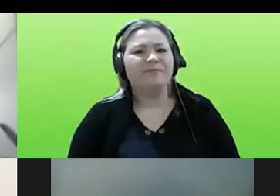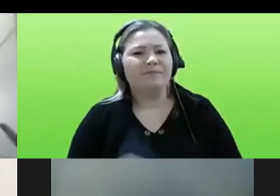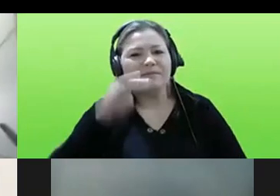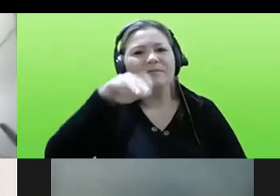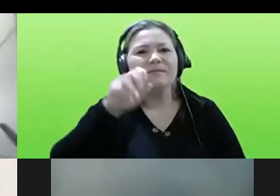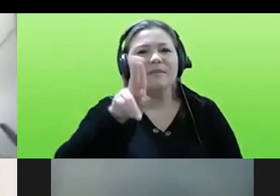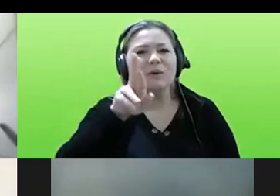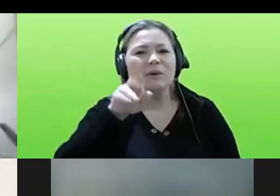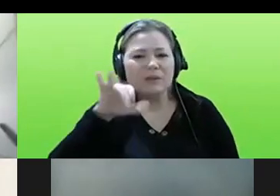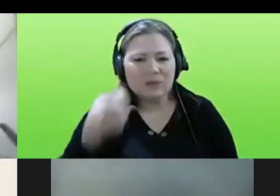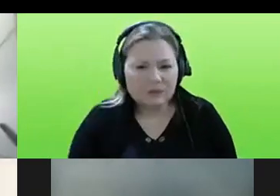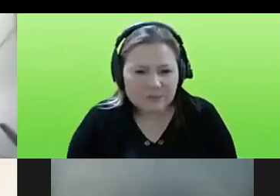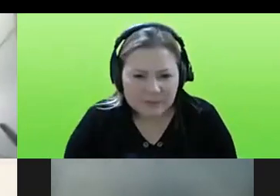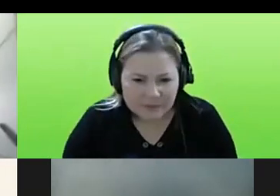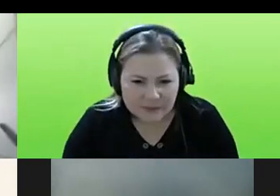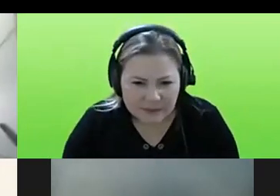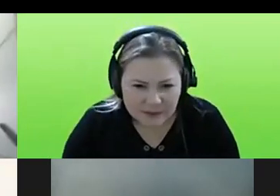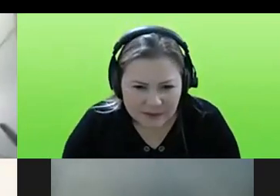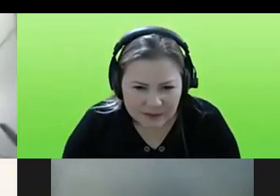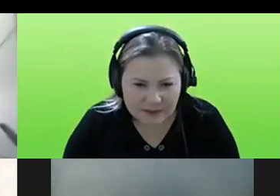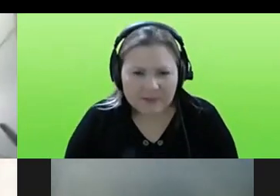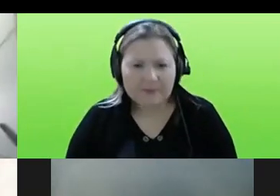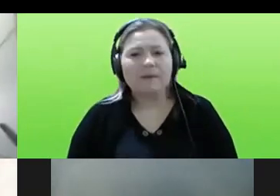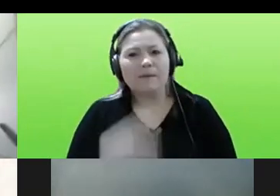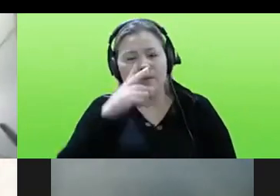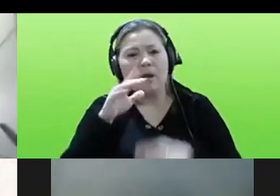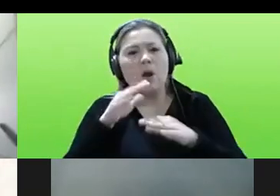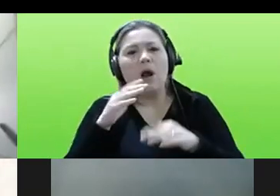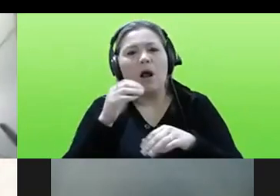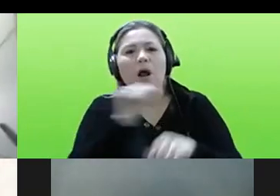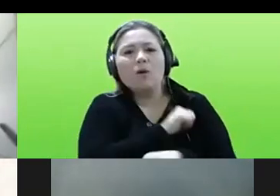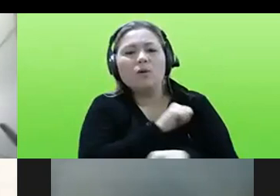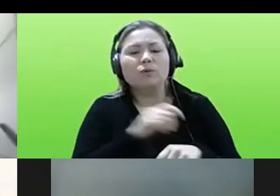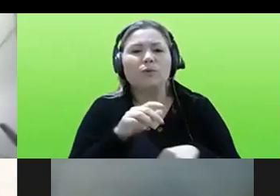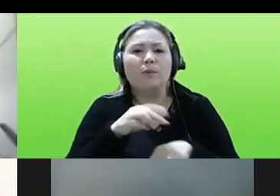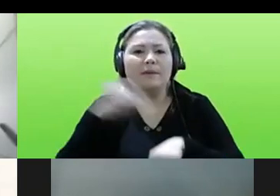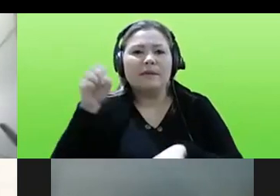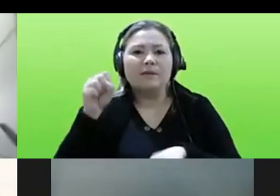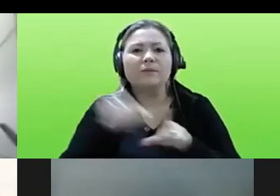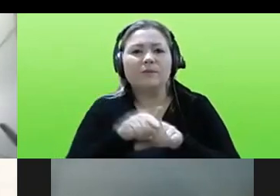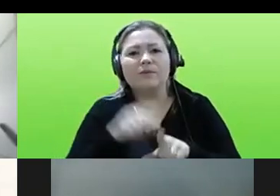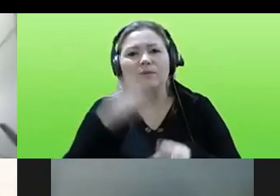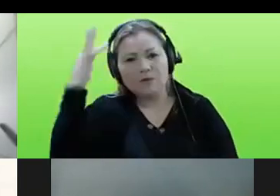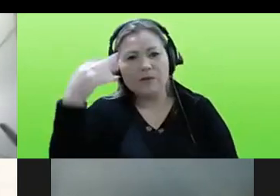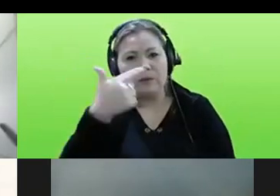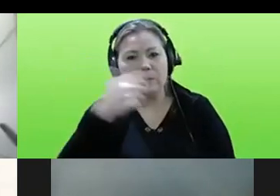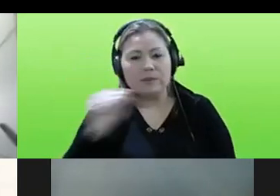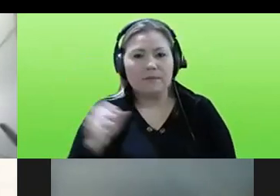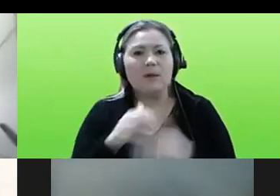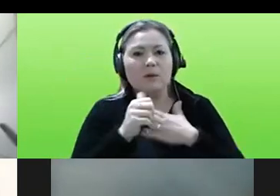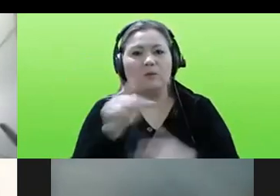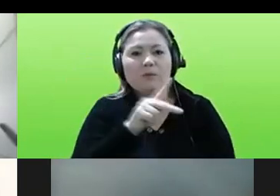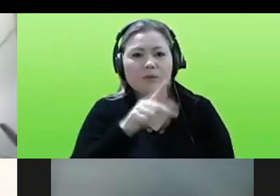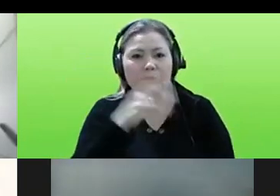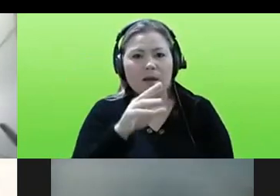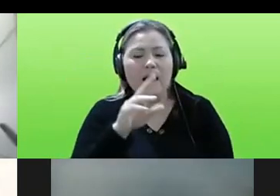Bom dia, eu sou aluno do mestrado em filosofia, no primeiro semestre, orientando do professor Augusto